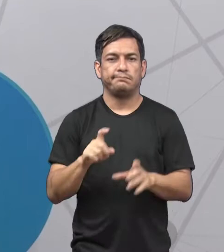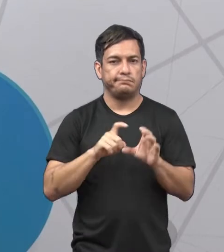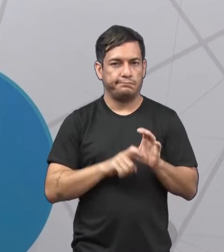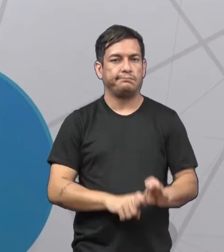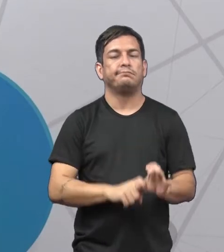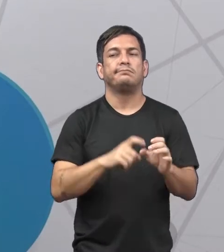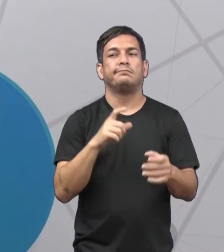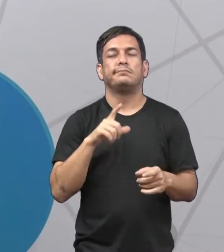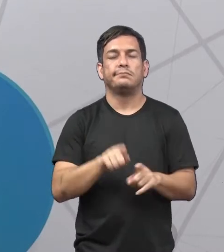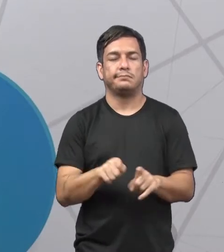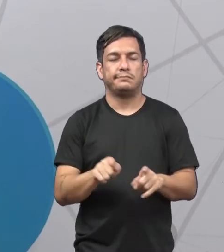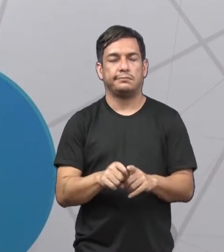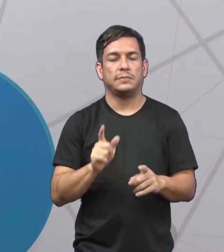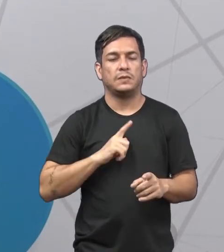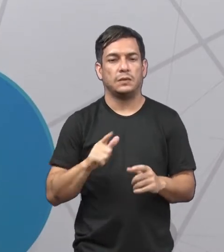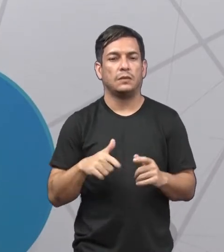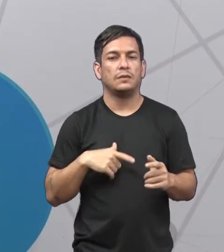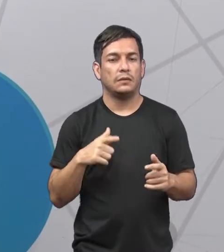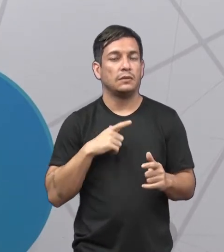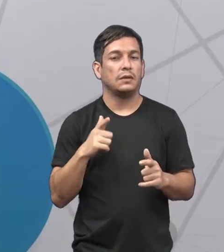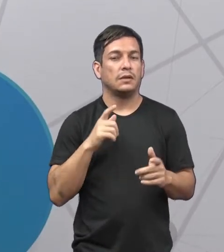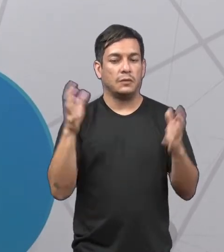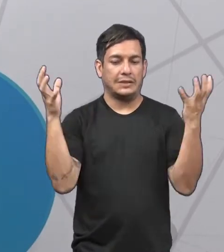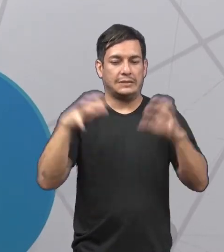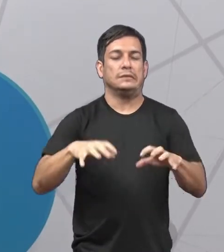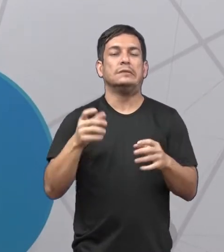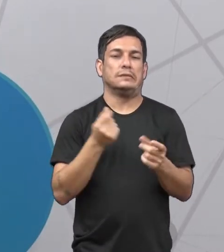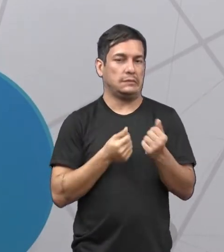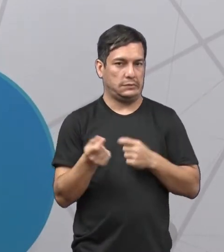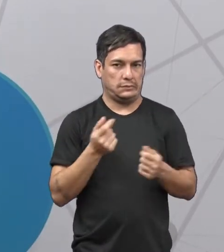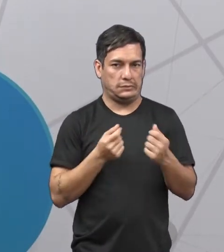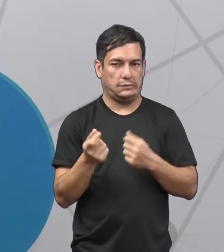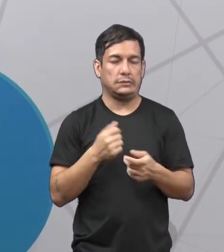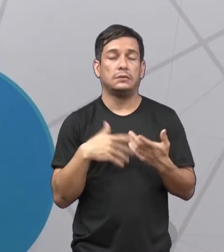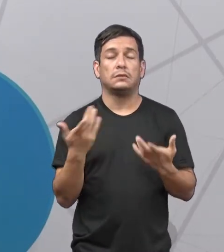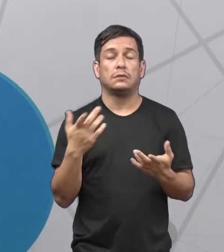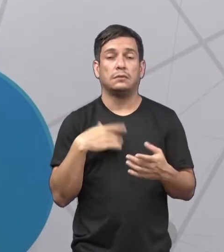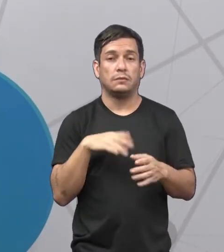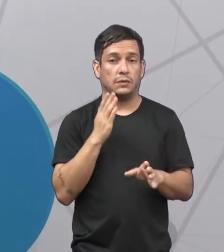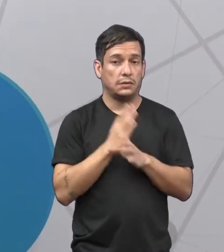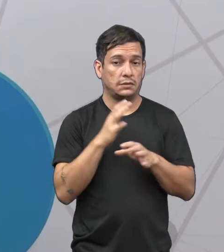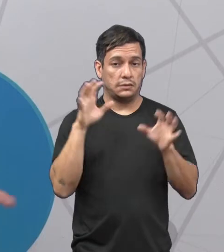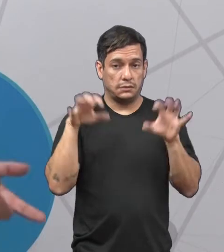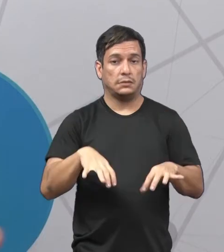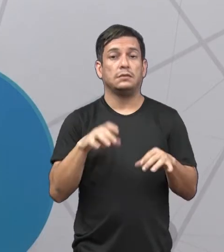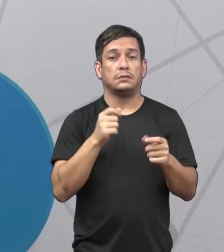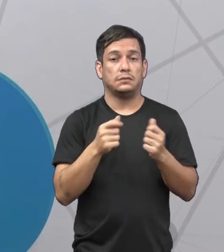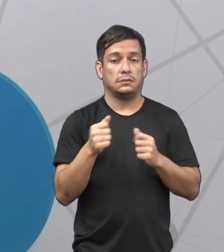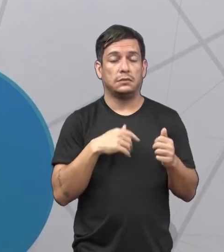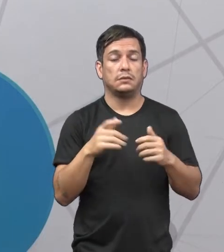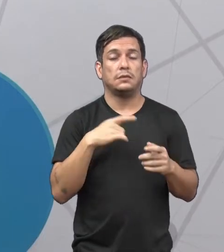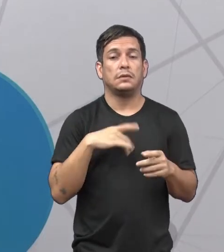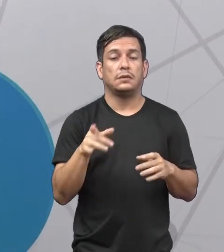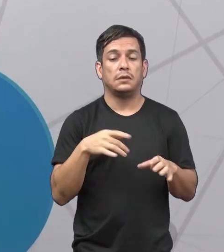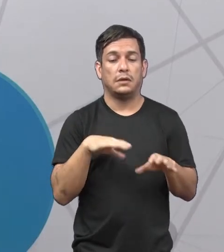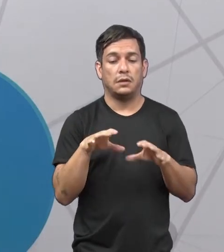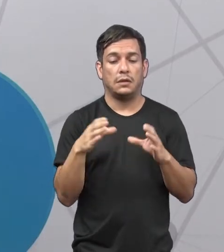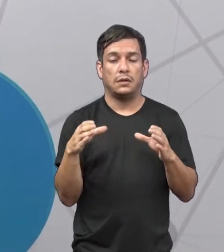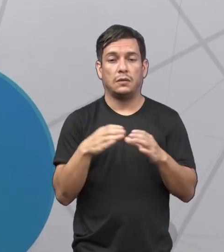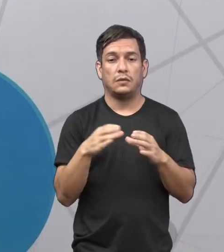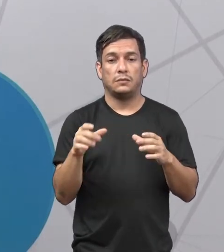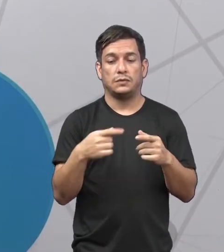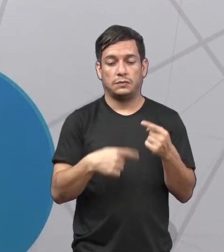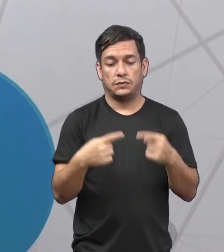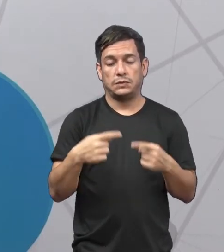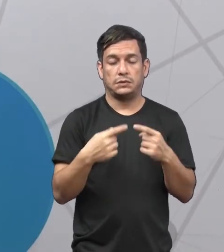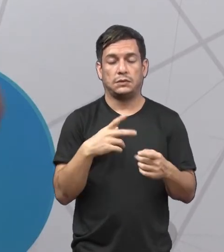vamos enfrentar também uma crise econômica. E com essa crise econômica, o movimento republicano começa a